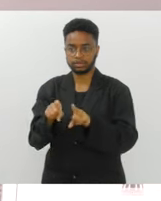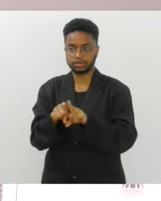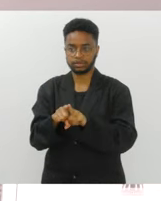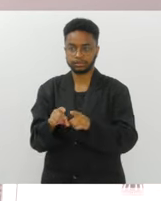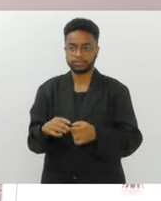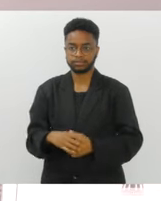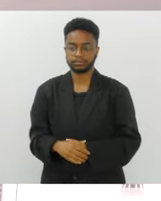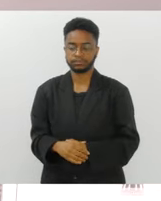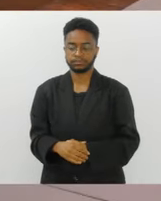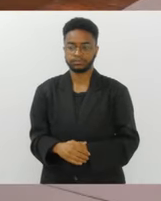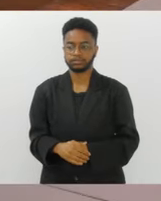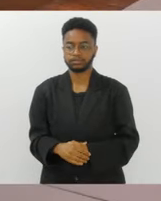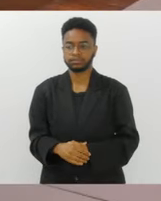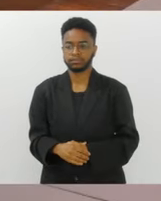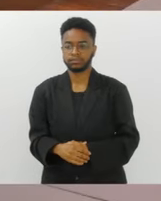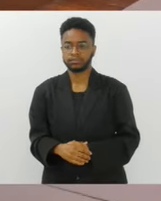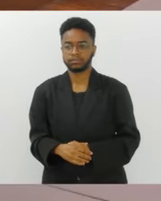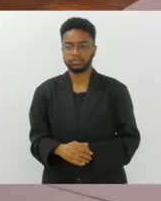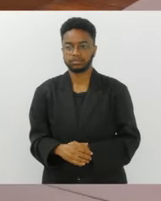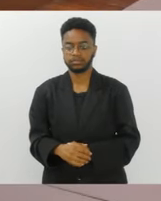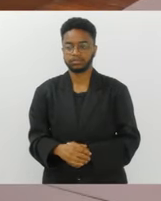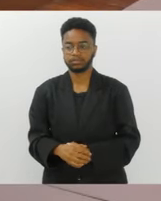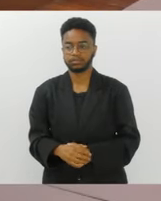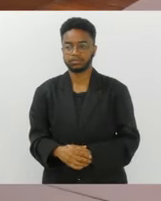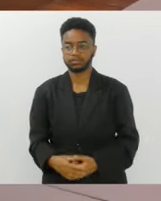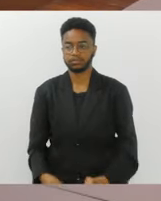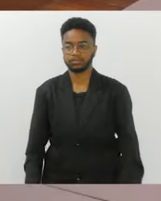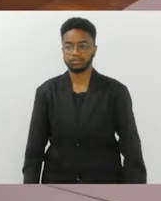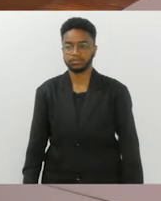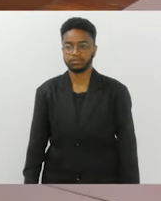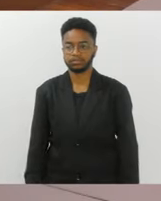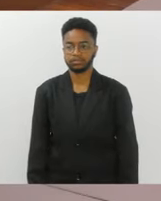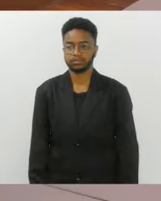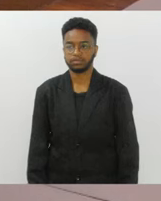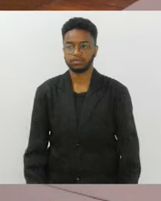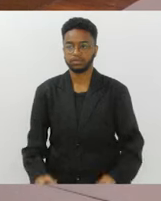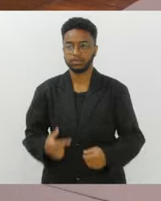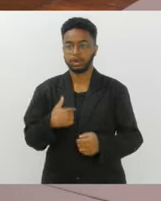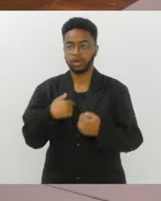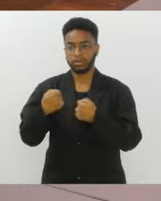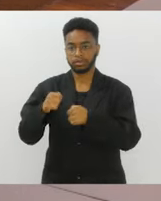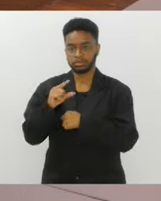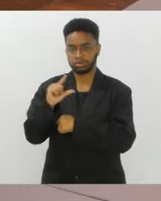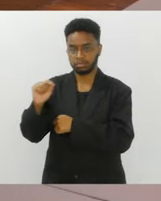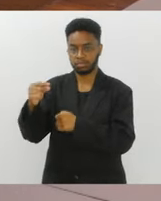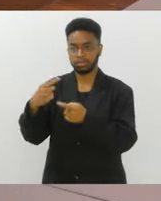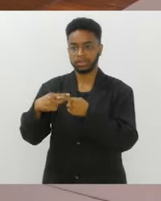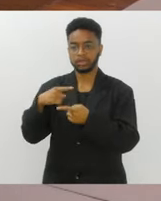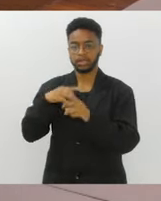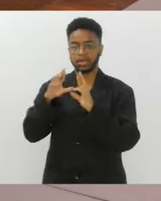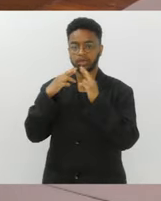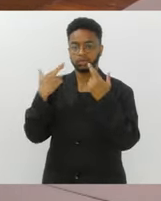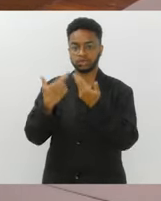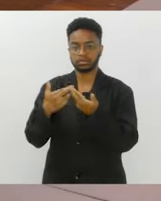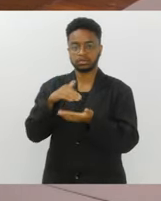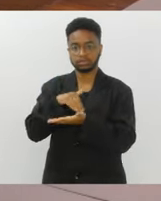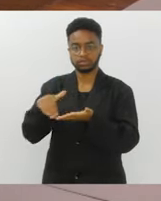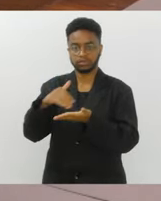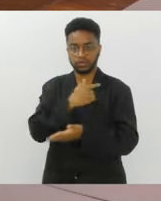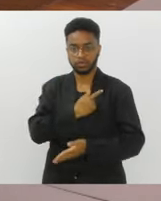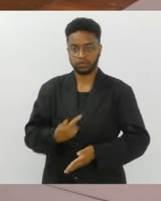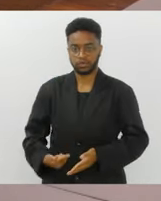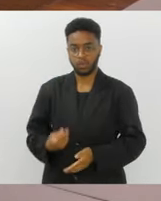em seguida. Presidente Adolfo Bonder, só vou precisar me ausentar, eu tenho uma reunião na Secretaria de Governo,